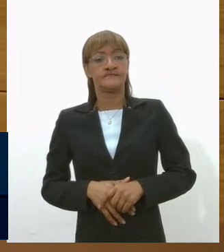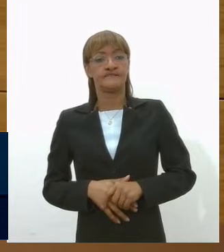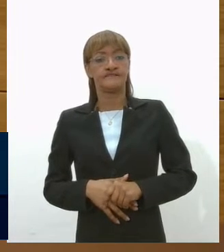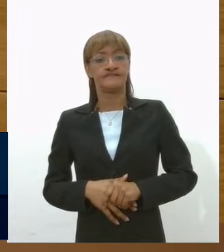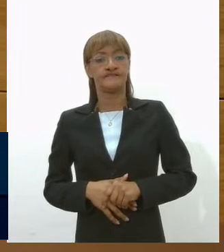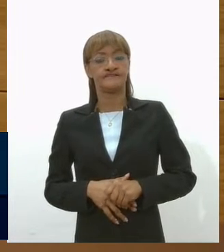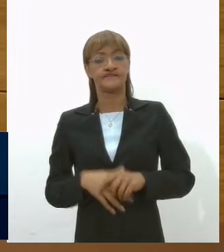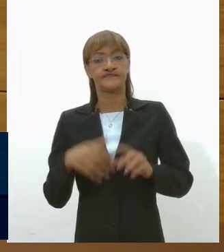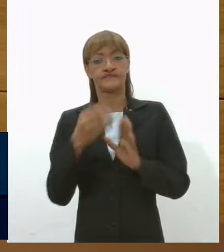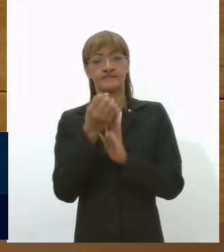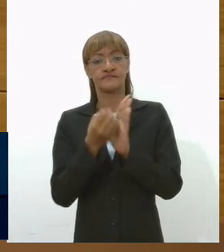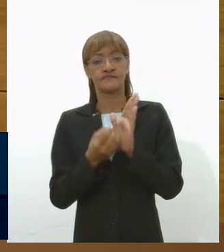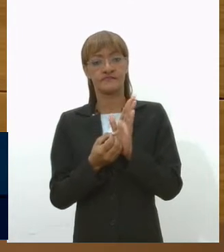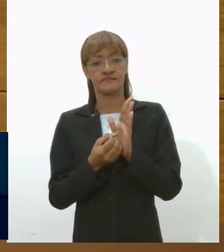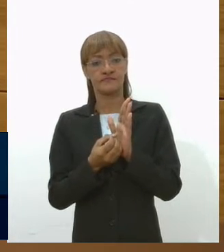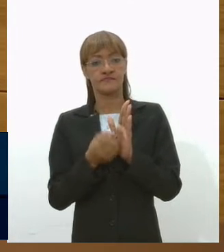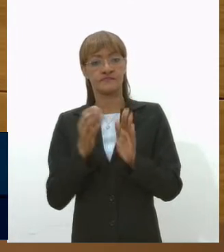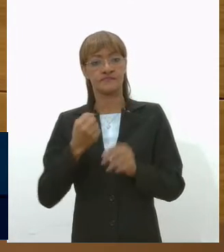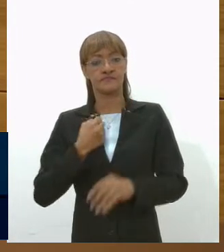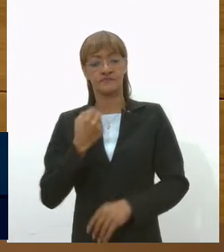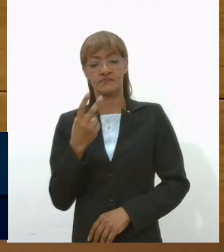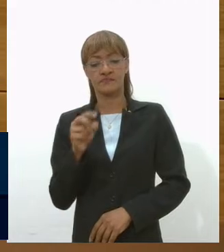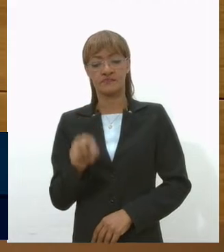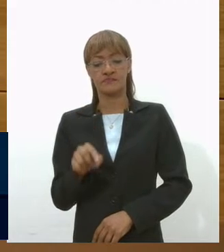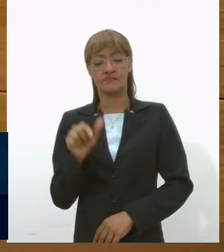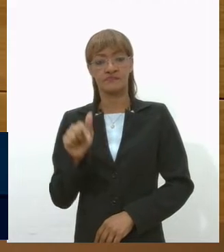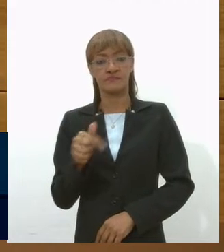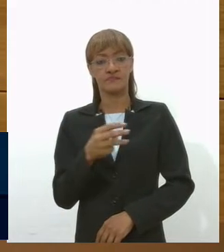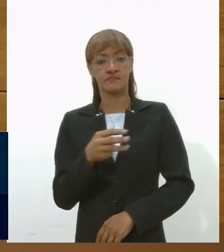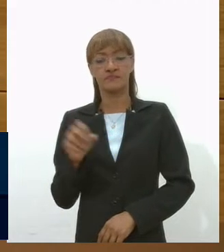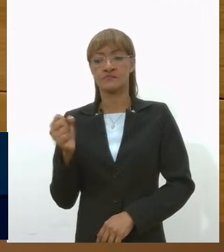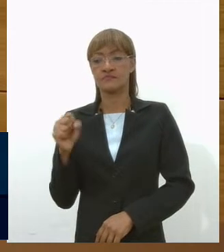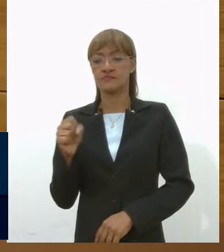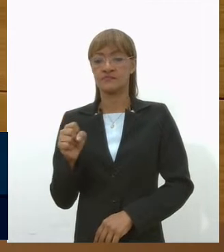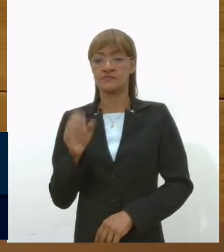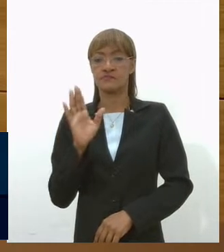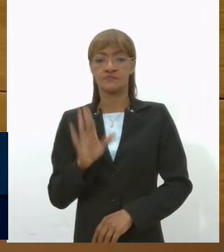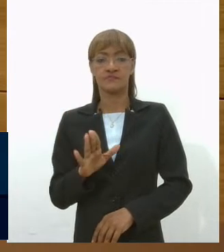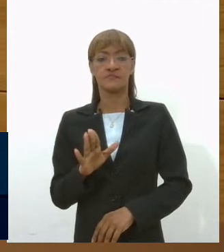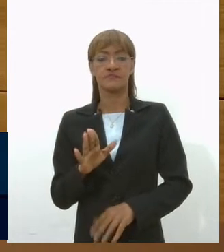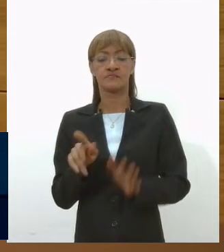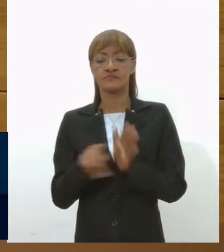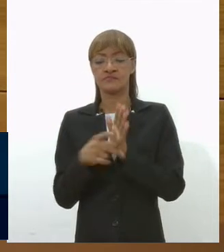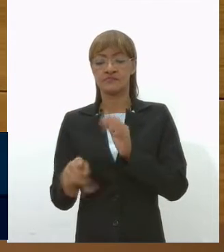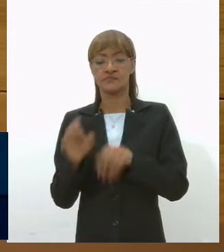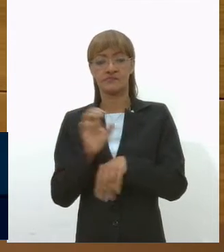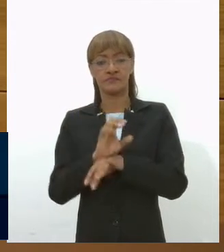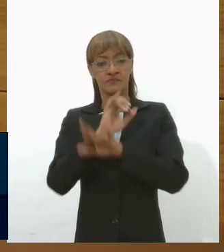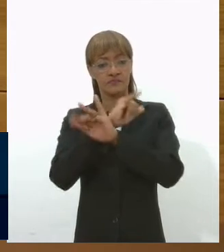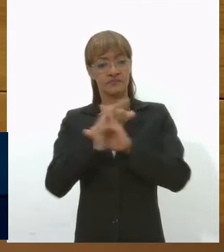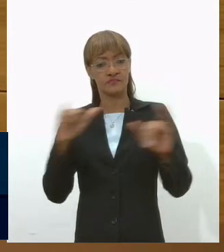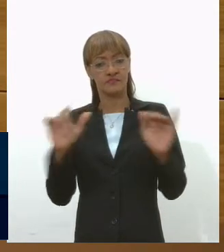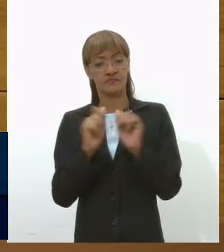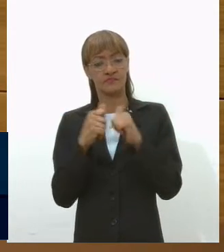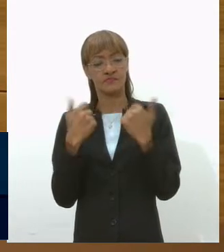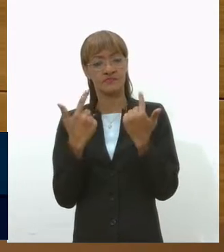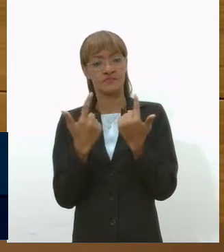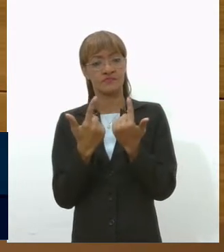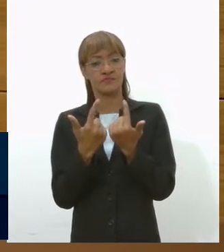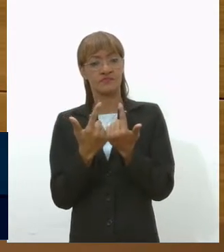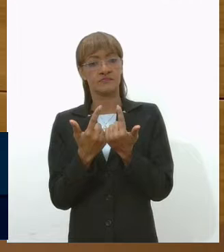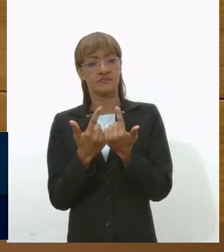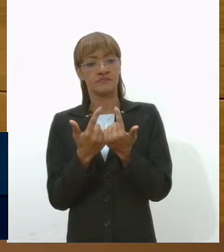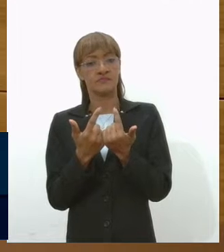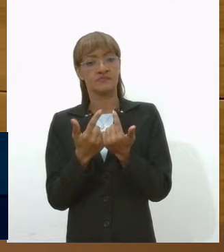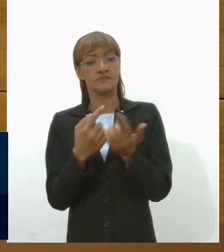Ofício externo de número 2.738, da Procuradoria-Geral do Estado, que comunica à Assembleia Legislativa a celebração de acordo